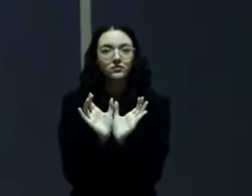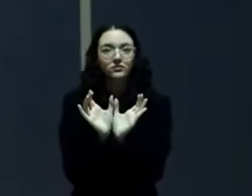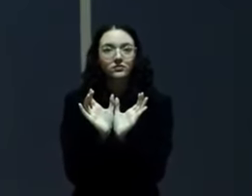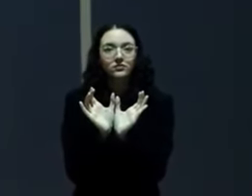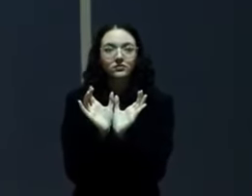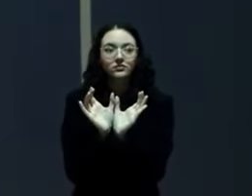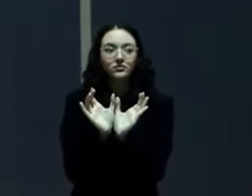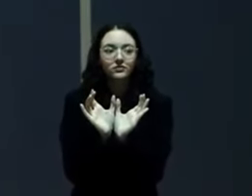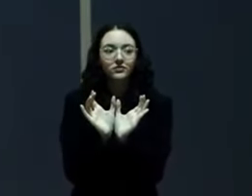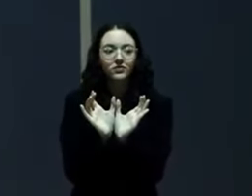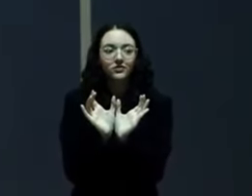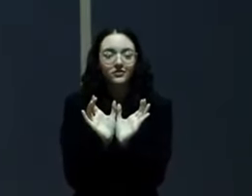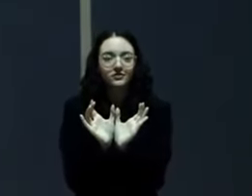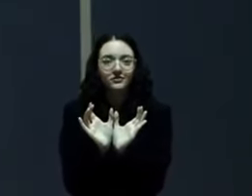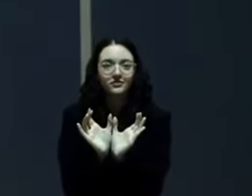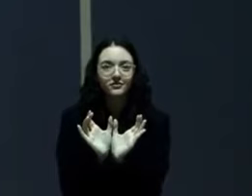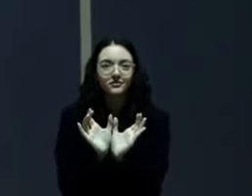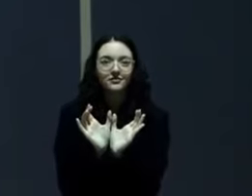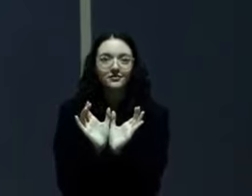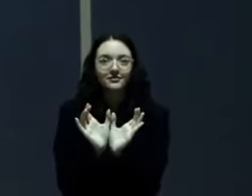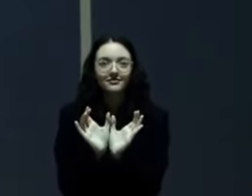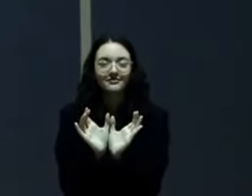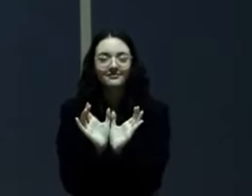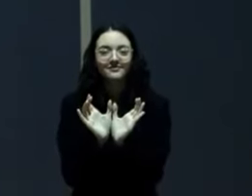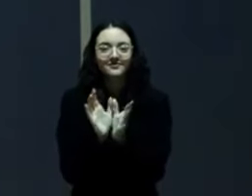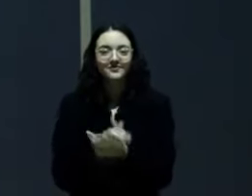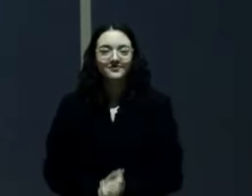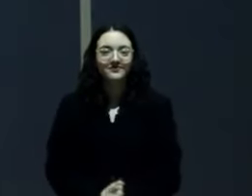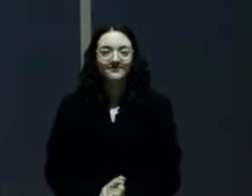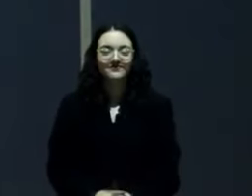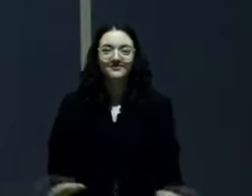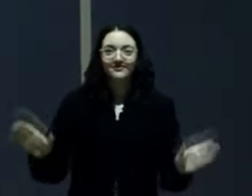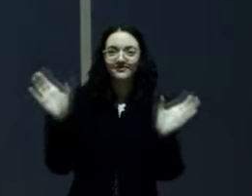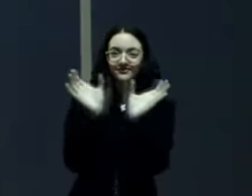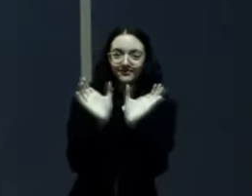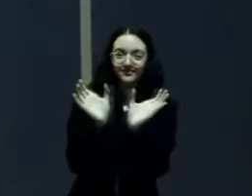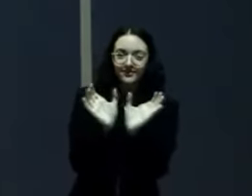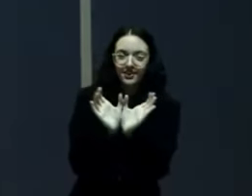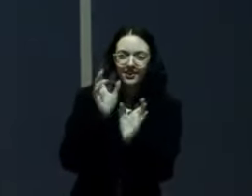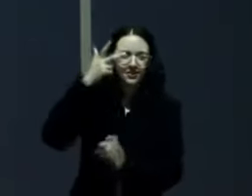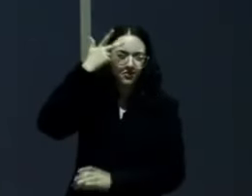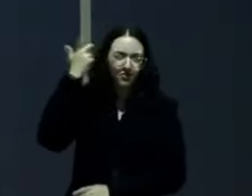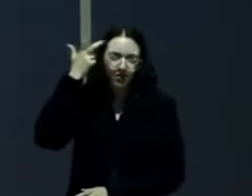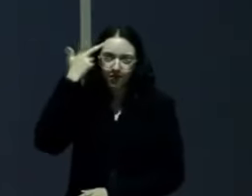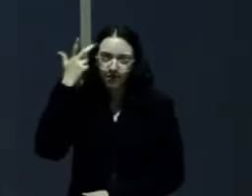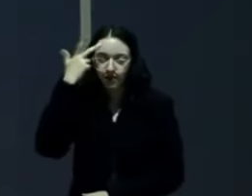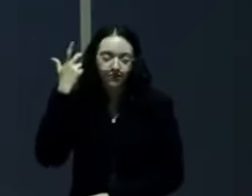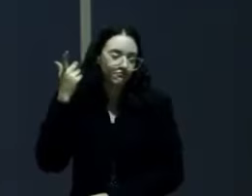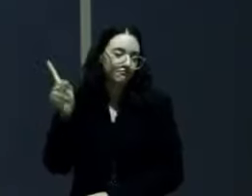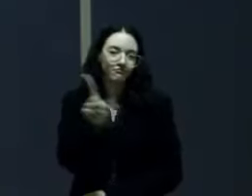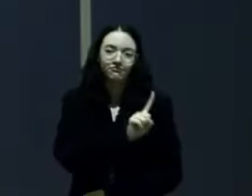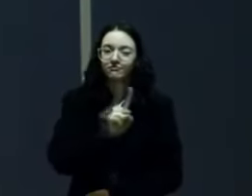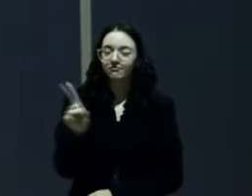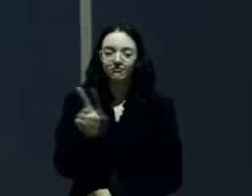E eu quero tocar em alguns assuntos. A ceia não é algo comum. Não.